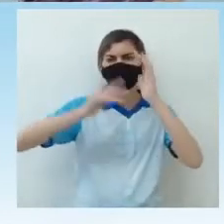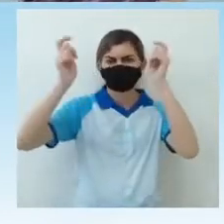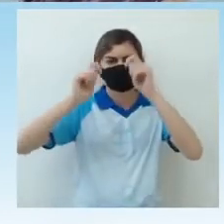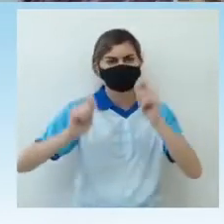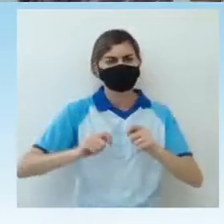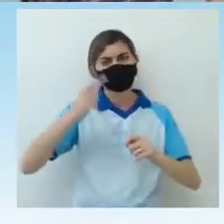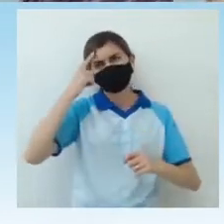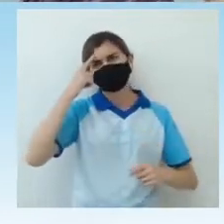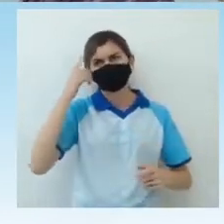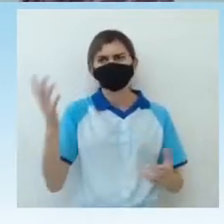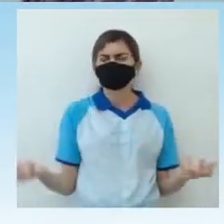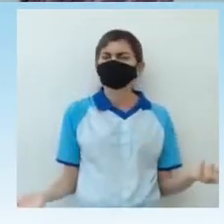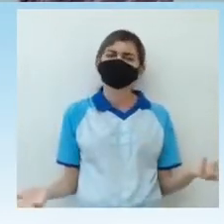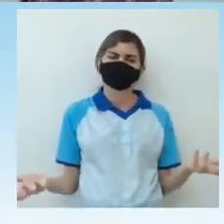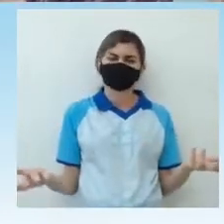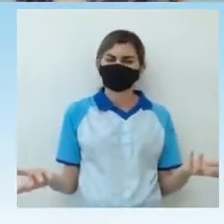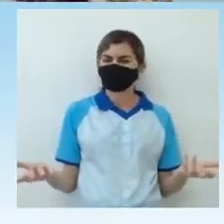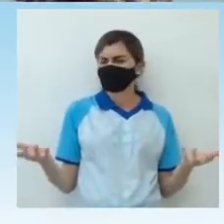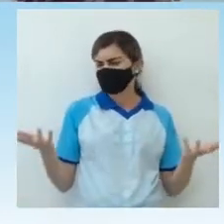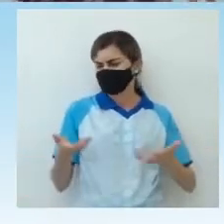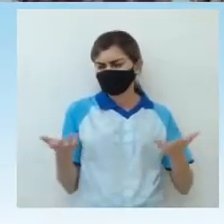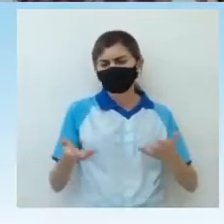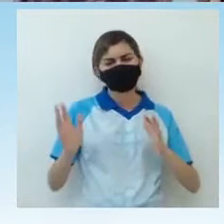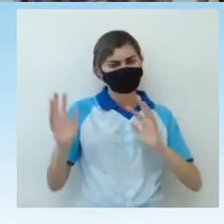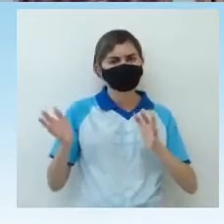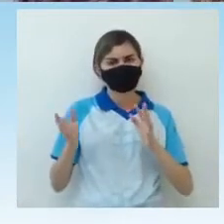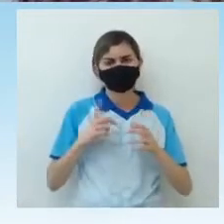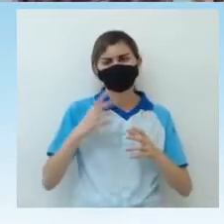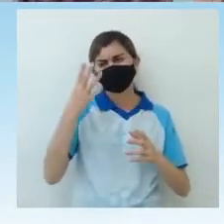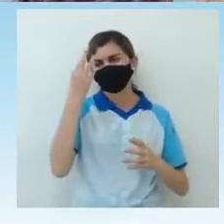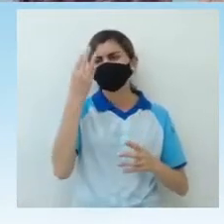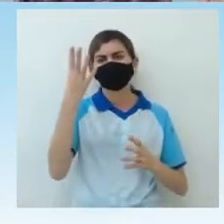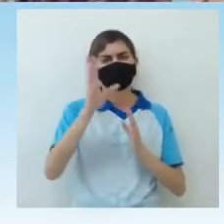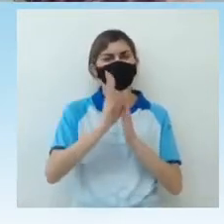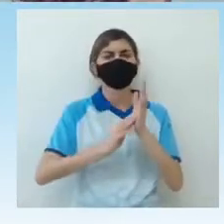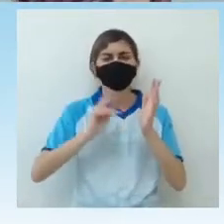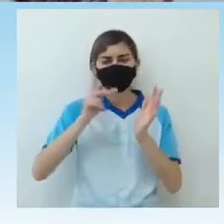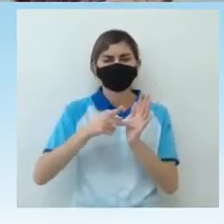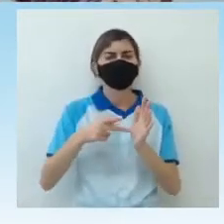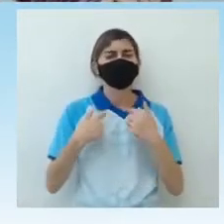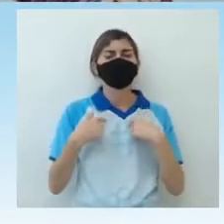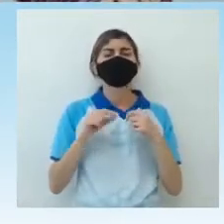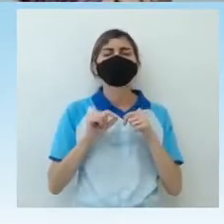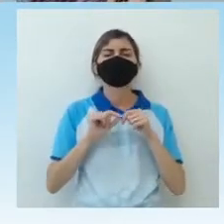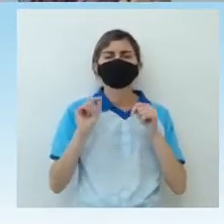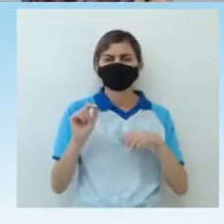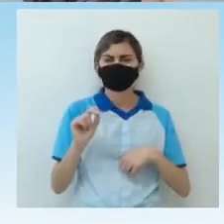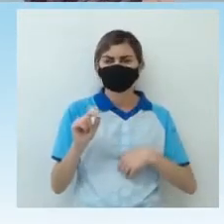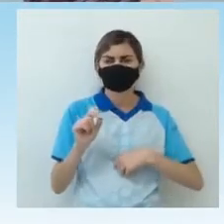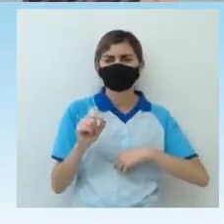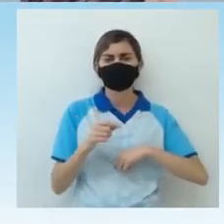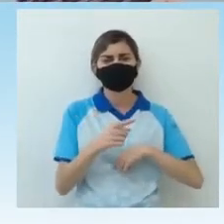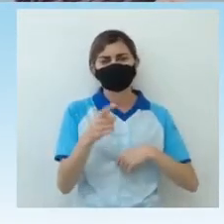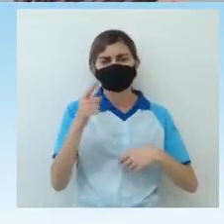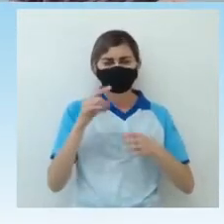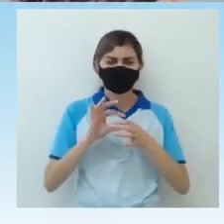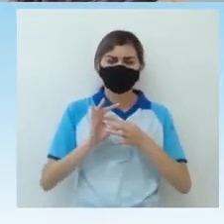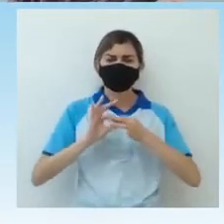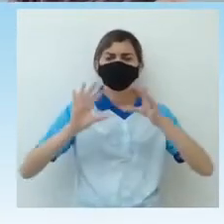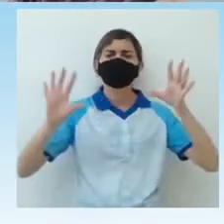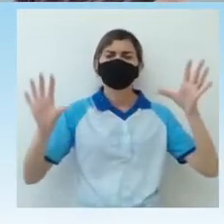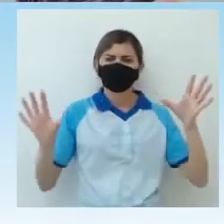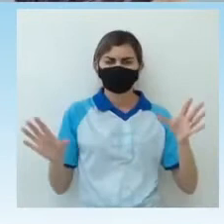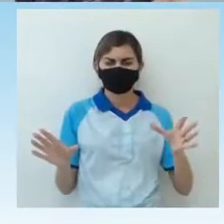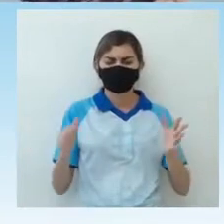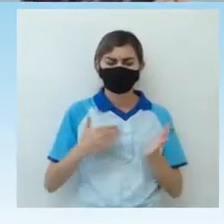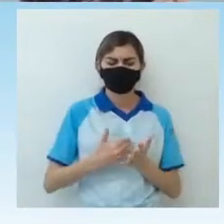especificamente, pensou: poxa, agora já tem a máquina fotográfica que copia o real, então o que é que eu vou fazer? Então eles se libertaram,